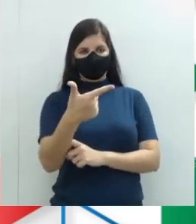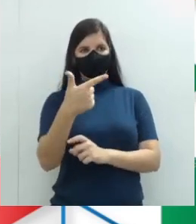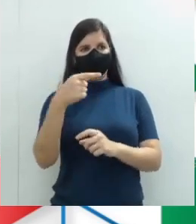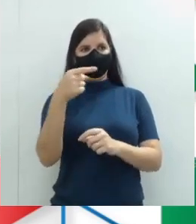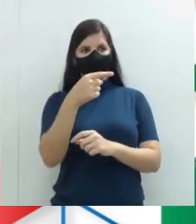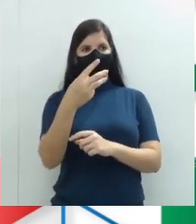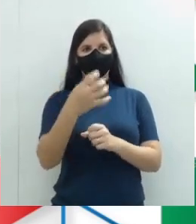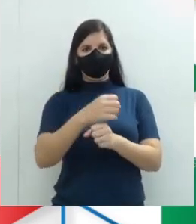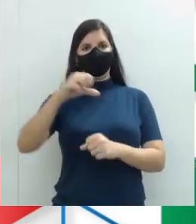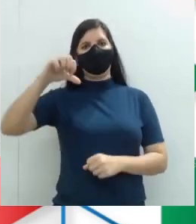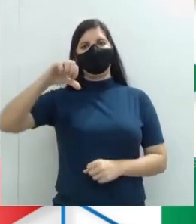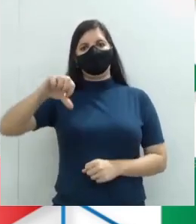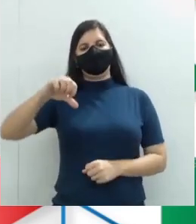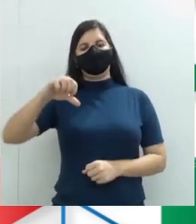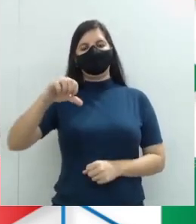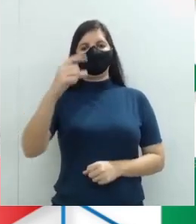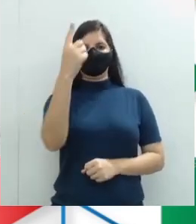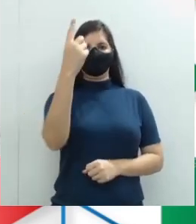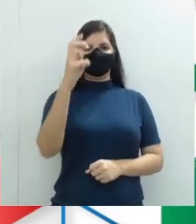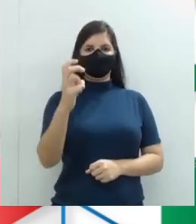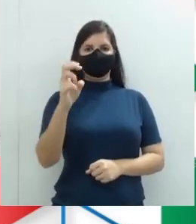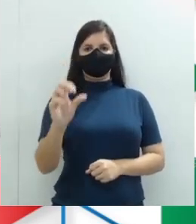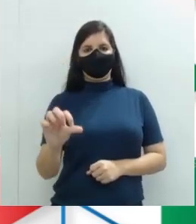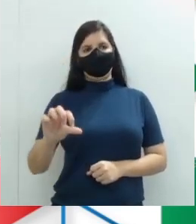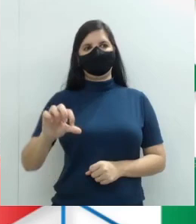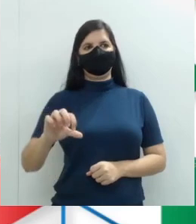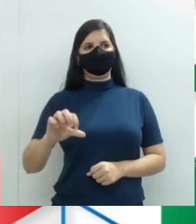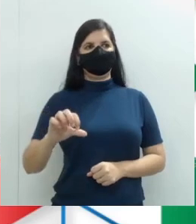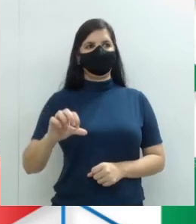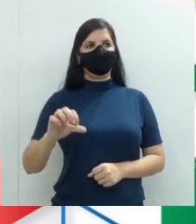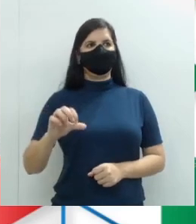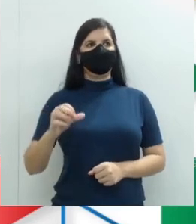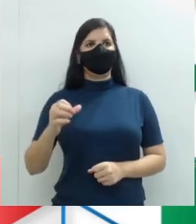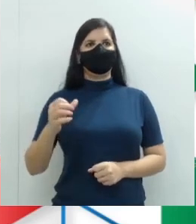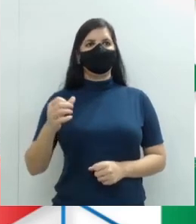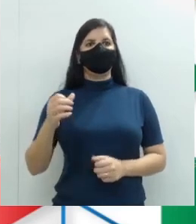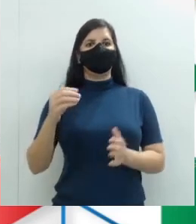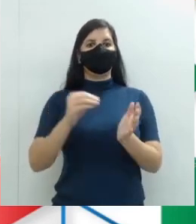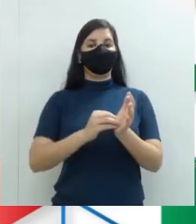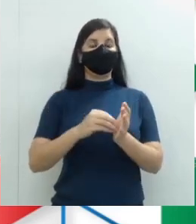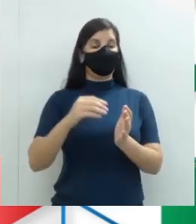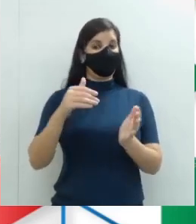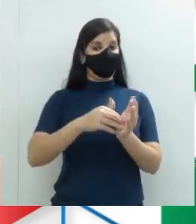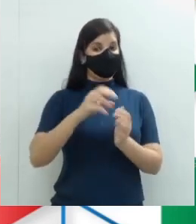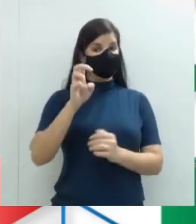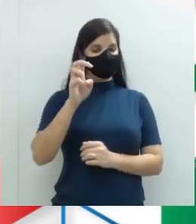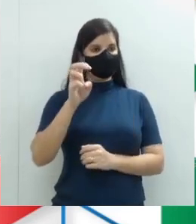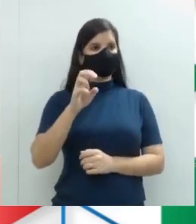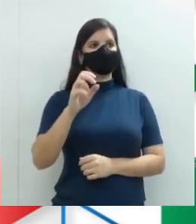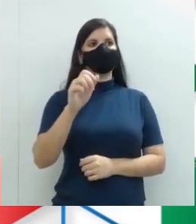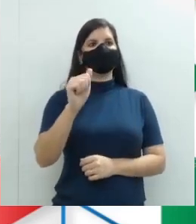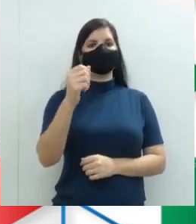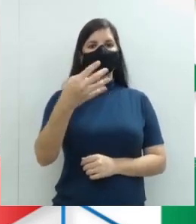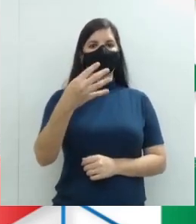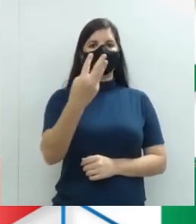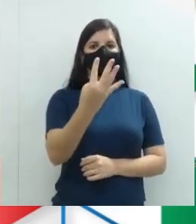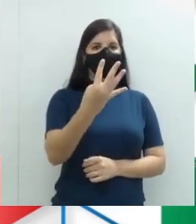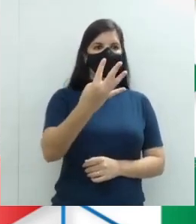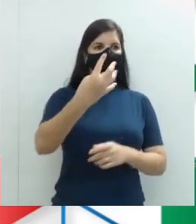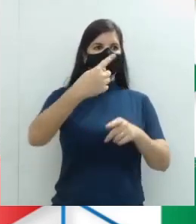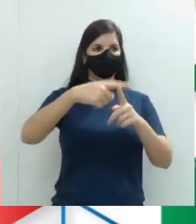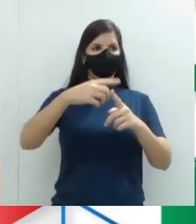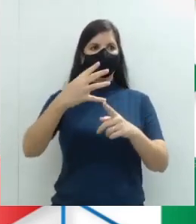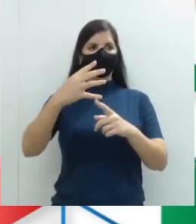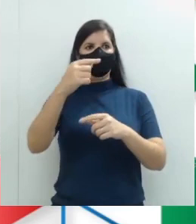3, 9. Então, já tenho 1, 5 e 9. Ele quer os 5 primeiro. Faltam 2. A4. 4 vezes 4